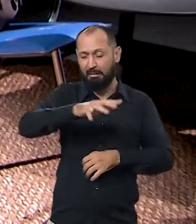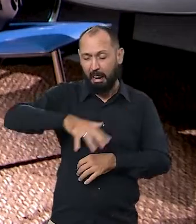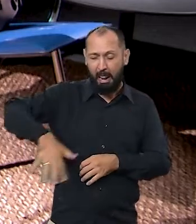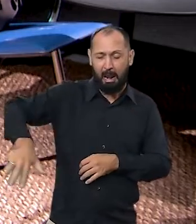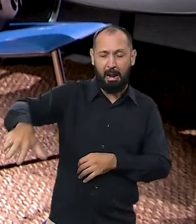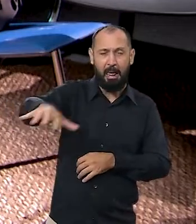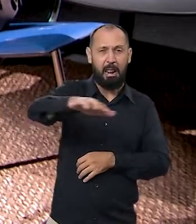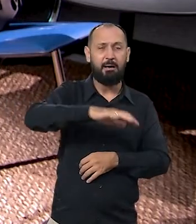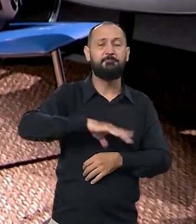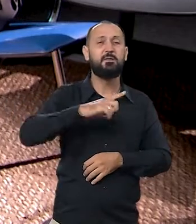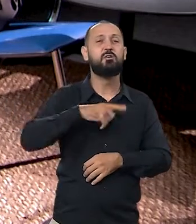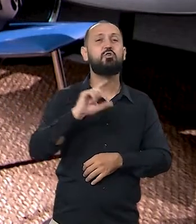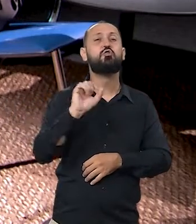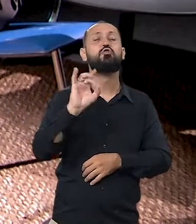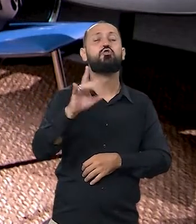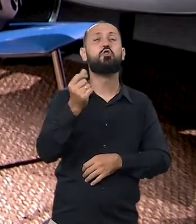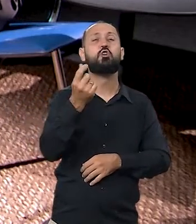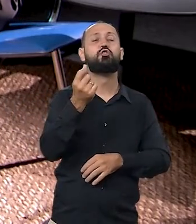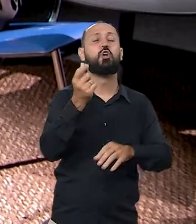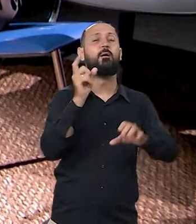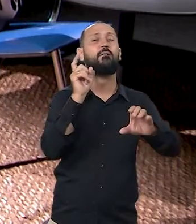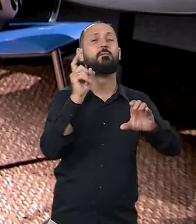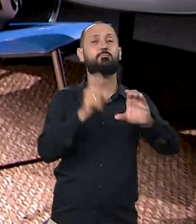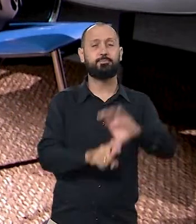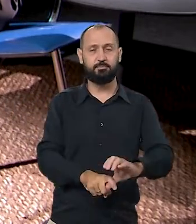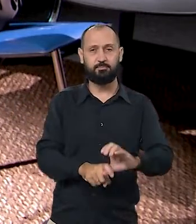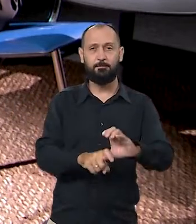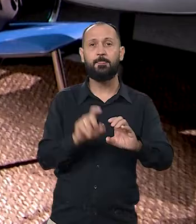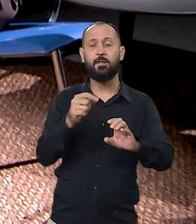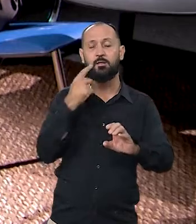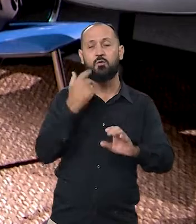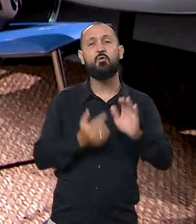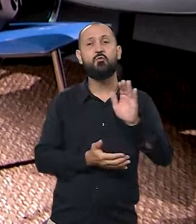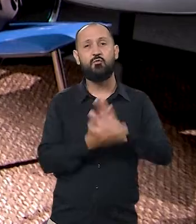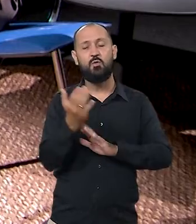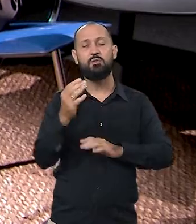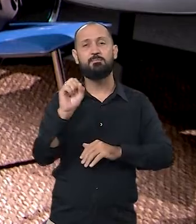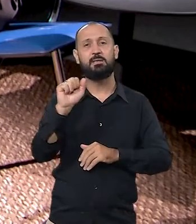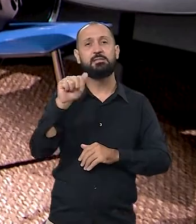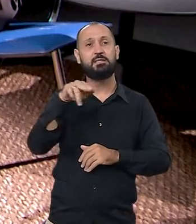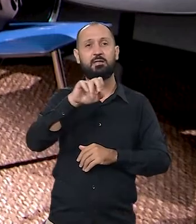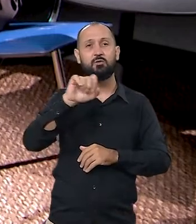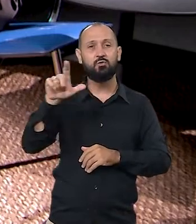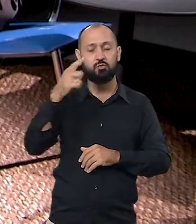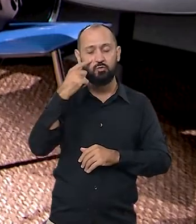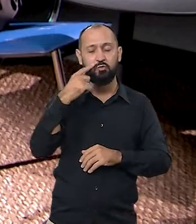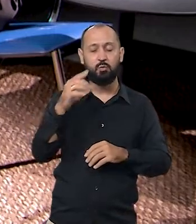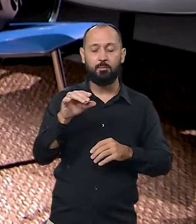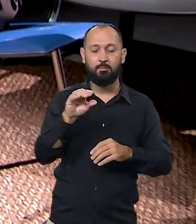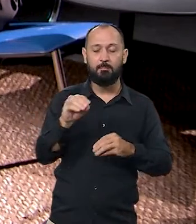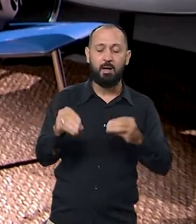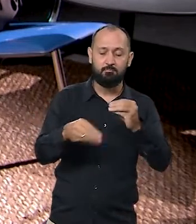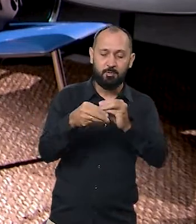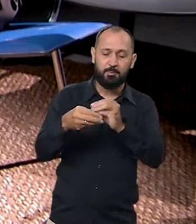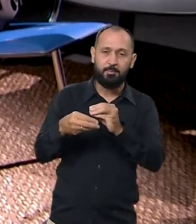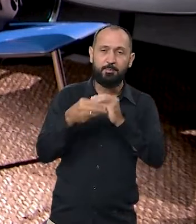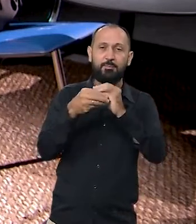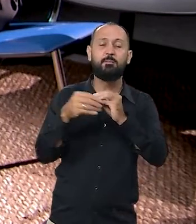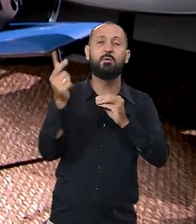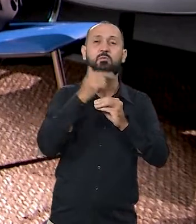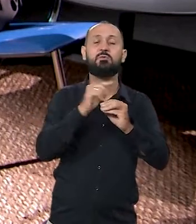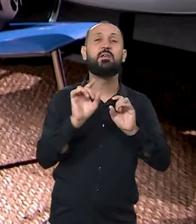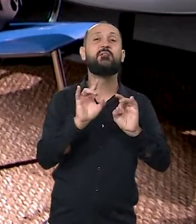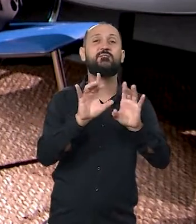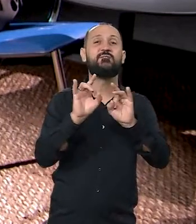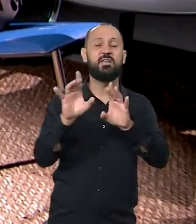destroçada, de uma empresa que só registrava prejuízo, e a ideia era que eu fosse para a Sanesul juntar os cacos para